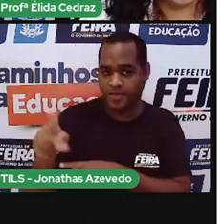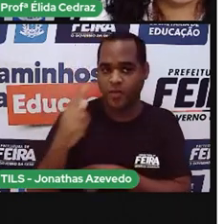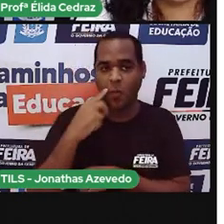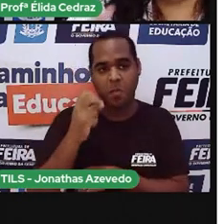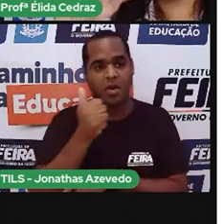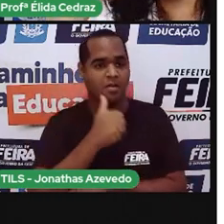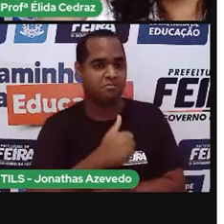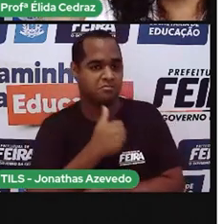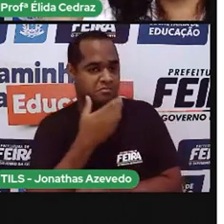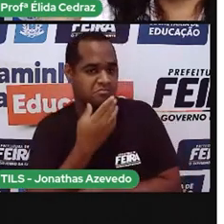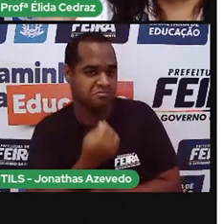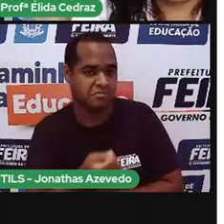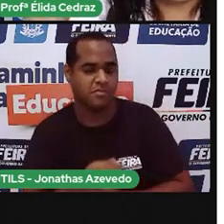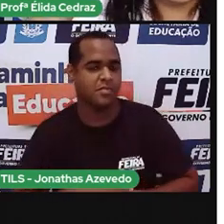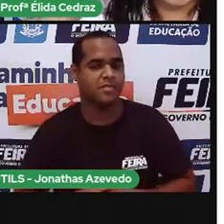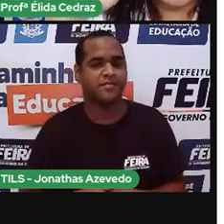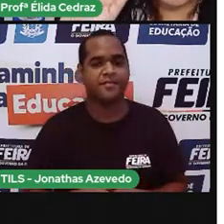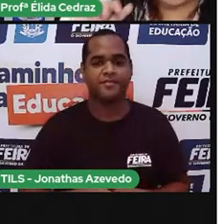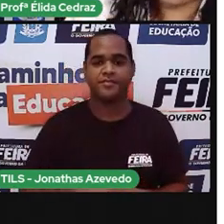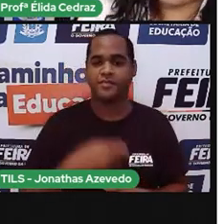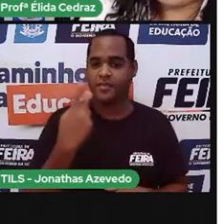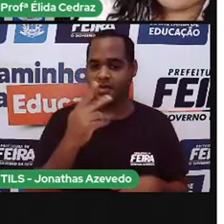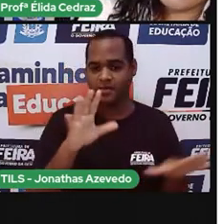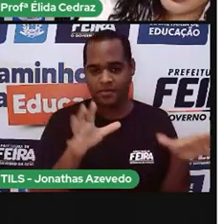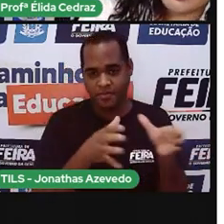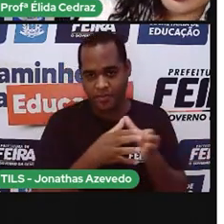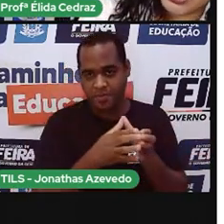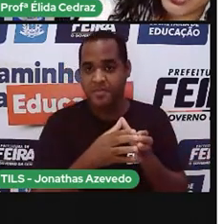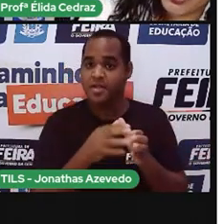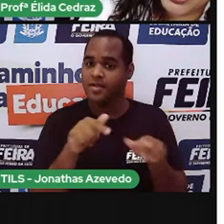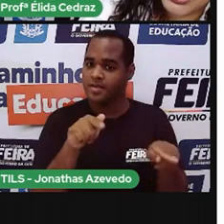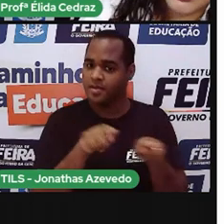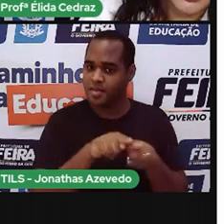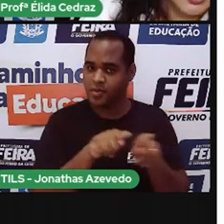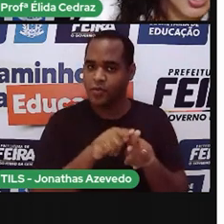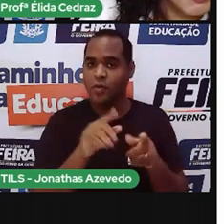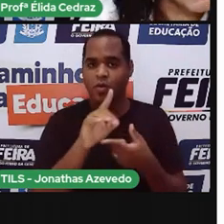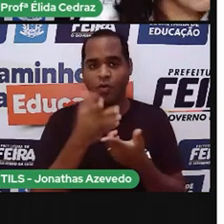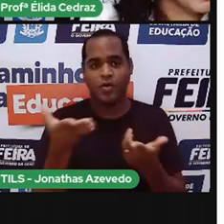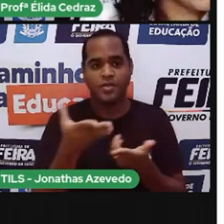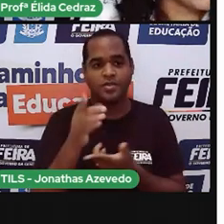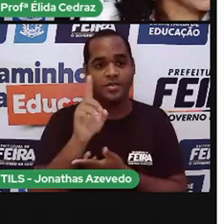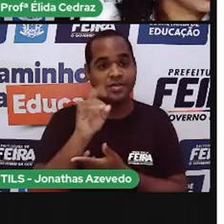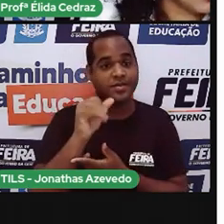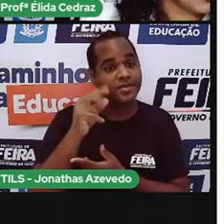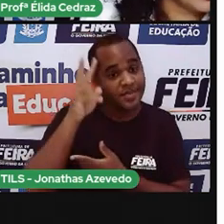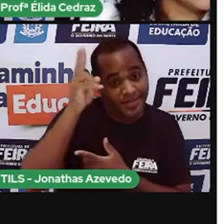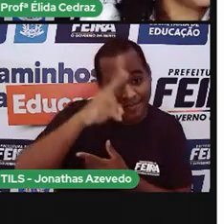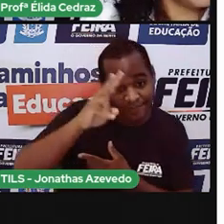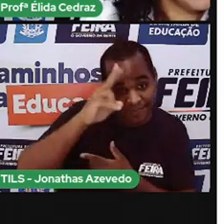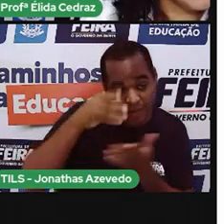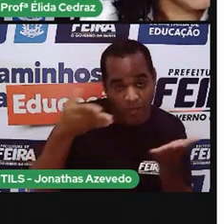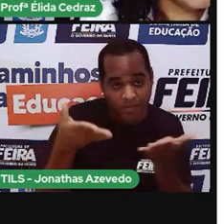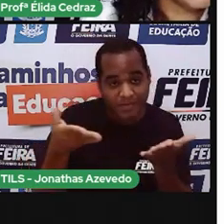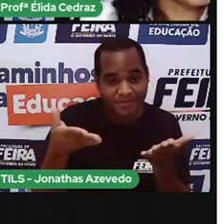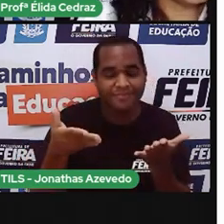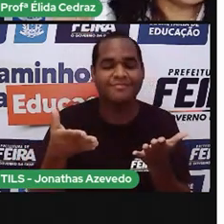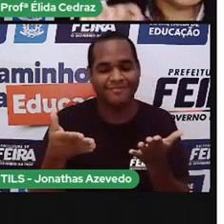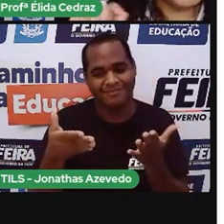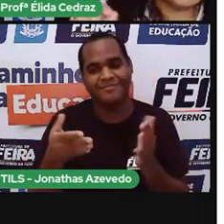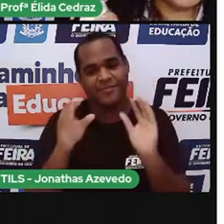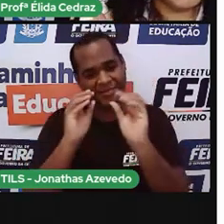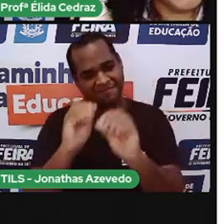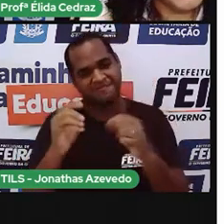sua professora, a sua turma e a data de hoje. Lembra qual é a data de hoje? Isso